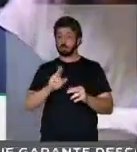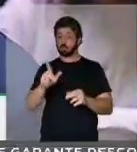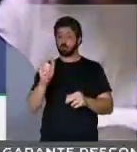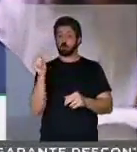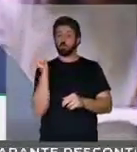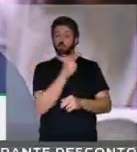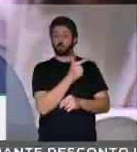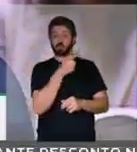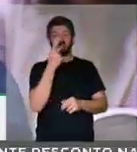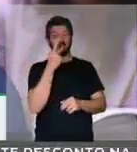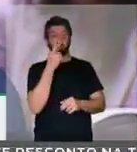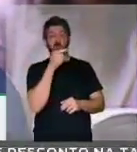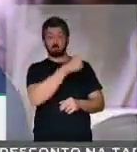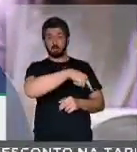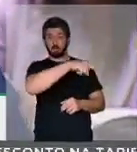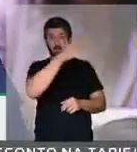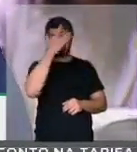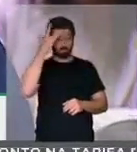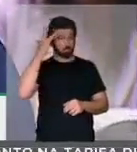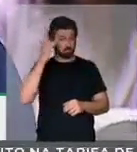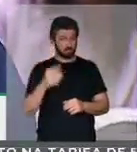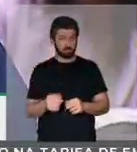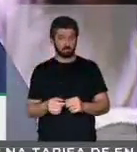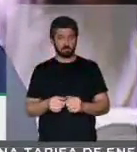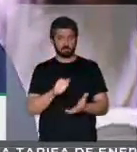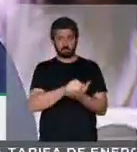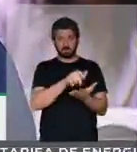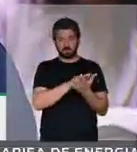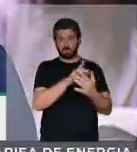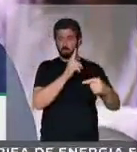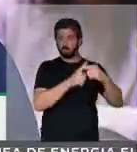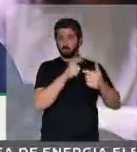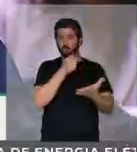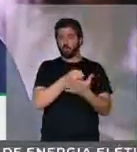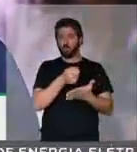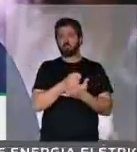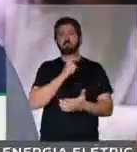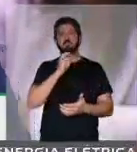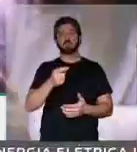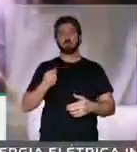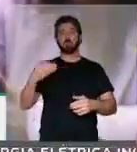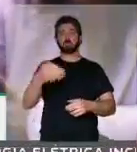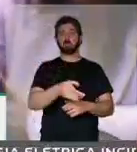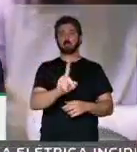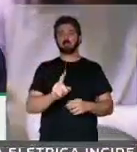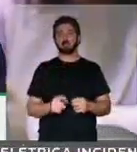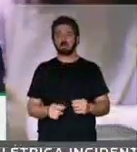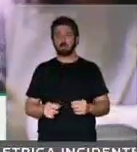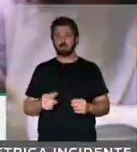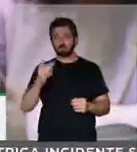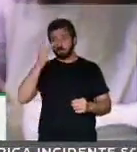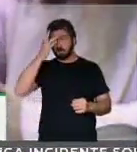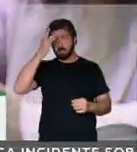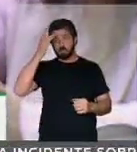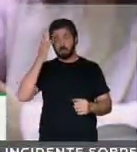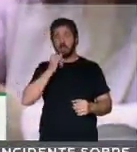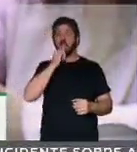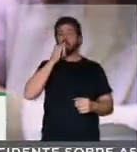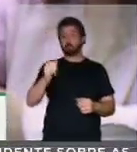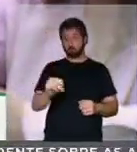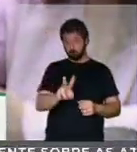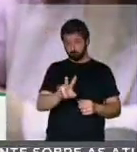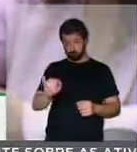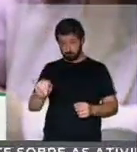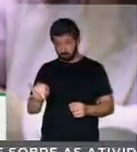do que está sendo dito aqui pelas pessoas, o cadastro não obriga ninguém a fazer parte dele. As pessoas serão